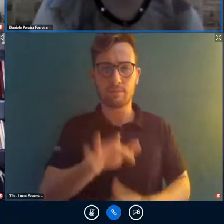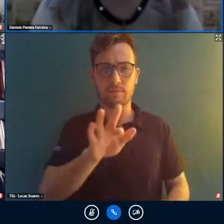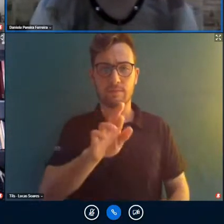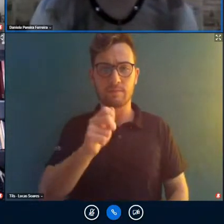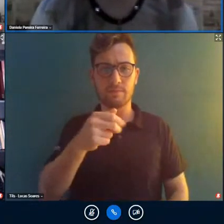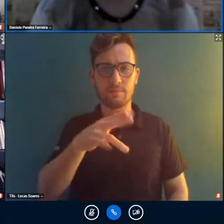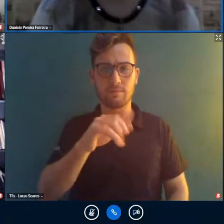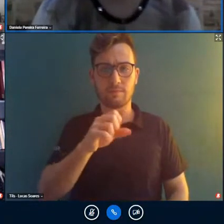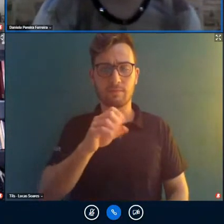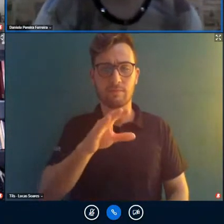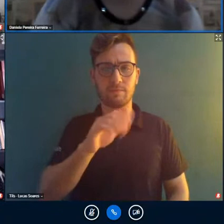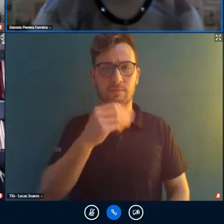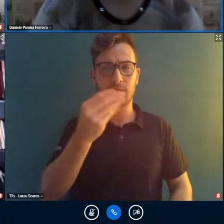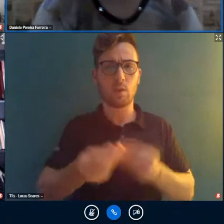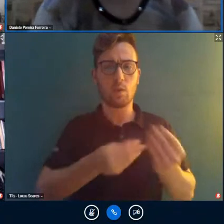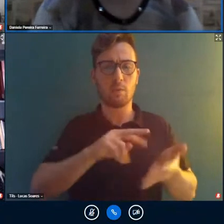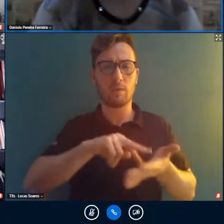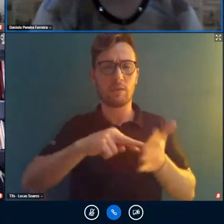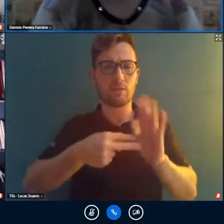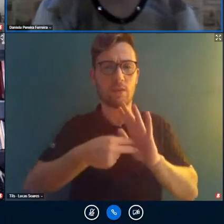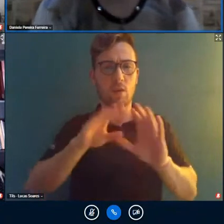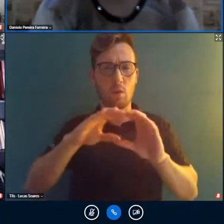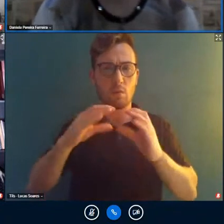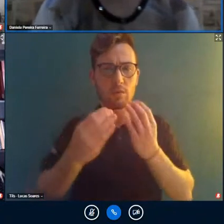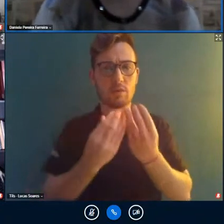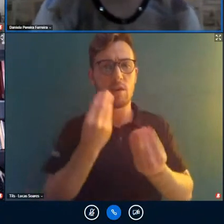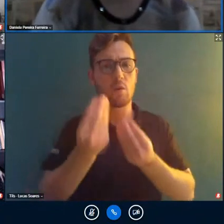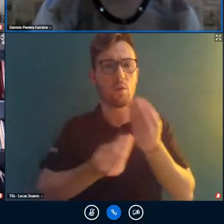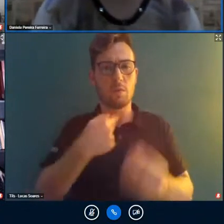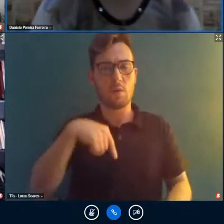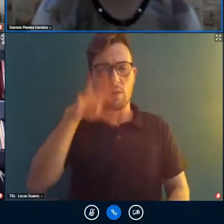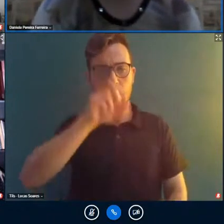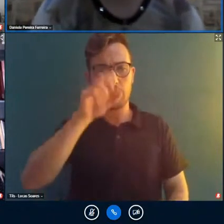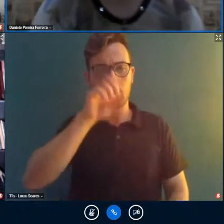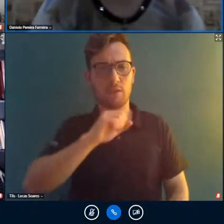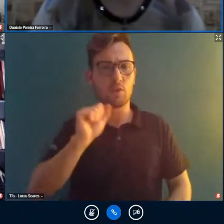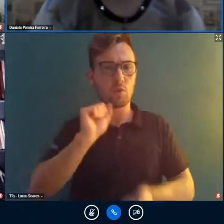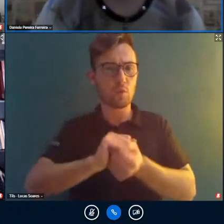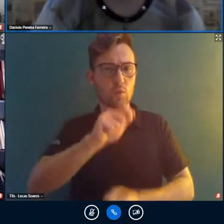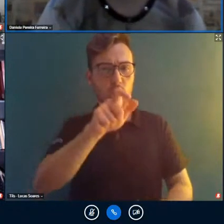Francisca sobre como eu identifico a comunidade e o que eu aprendi com ele,